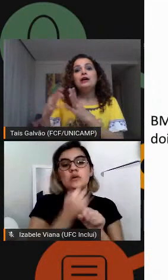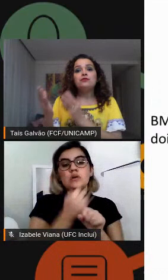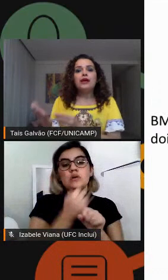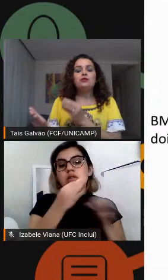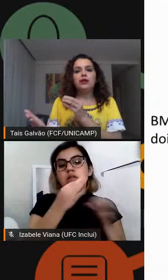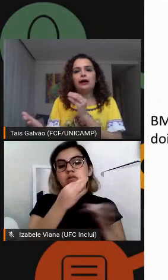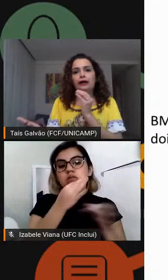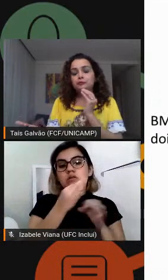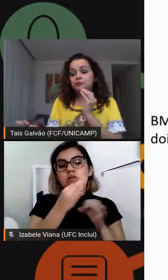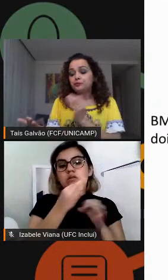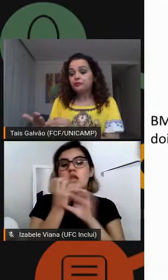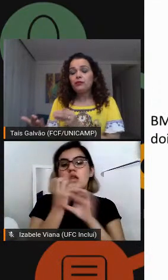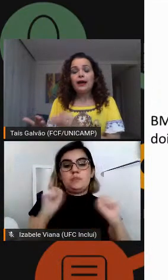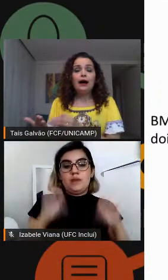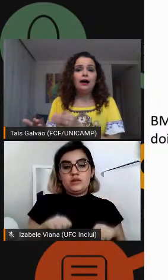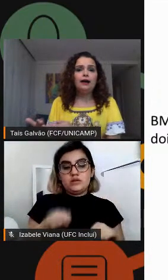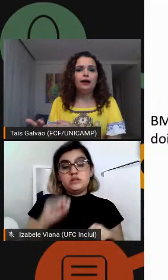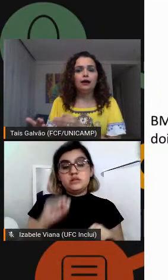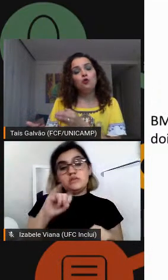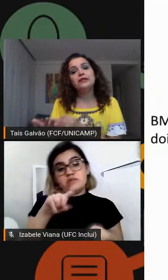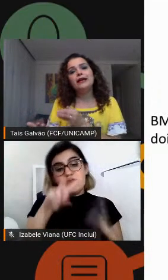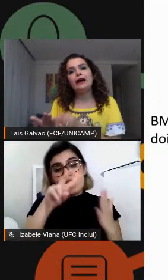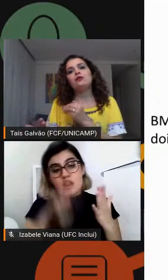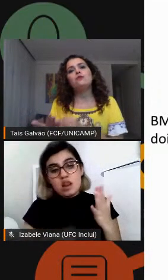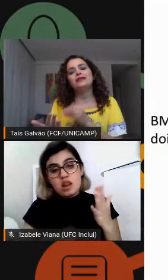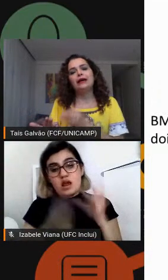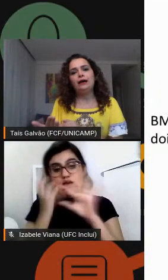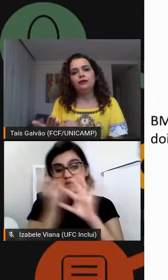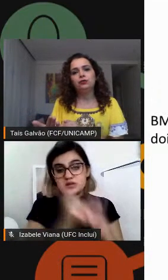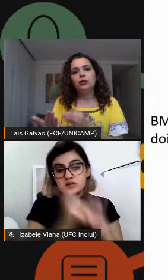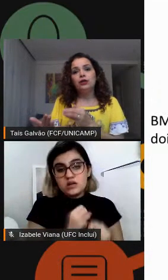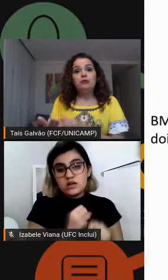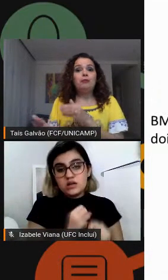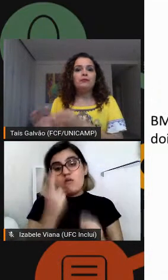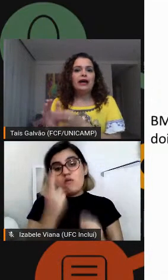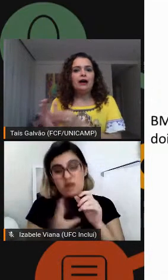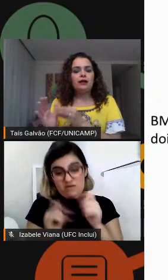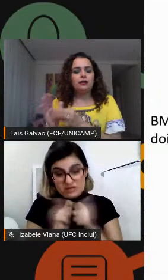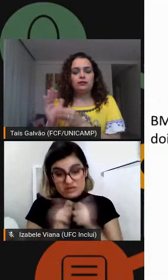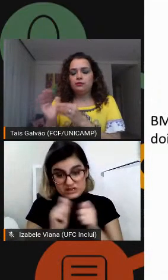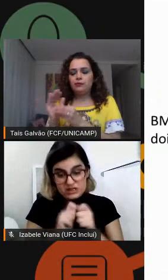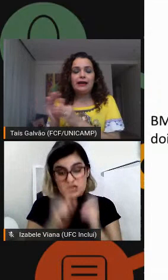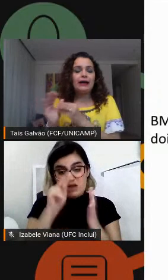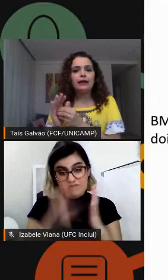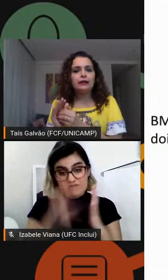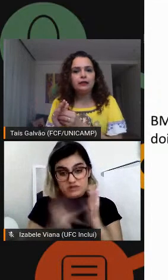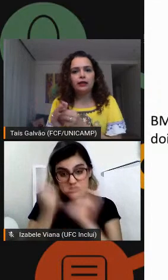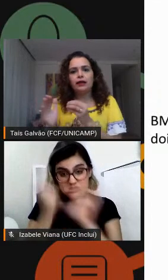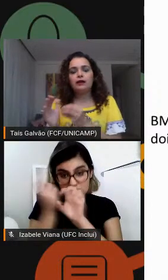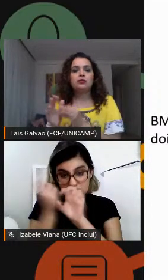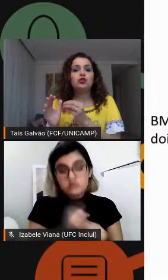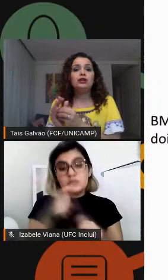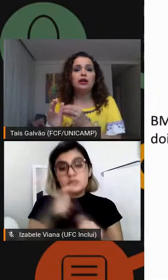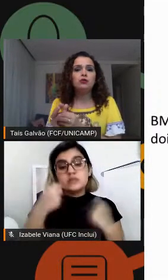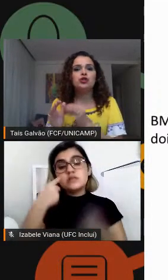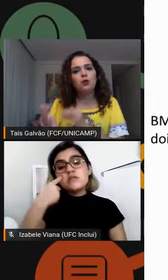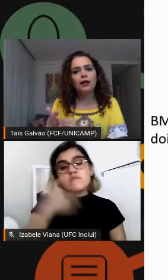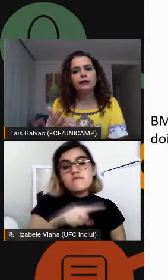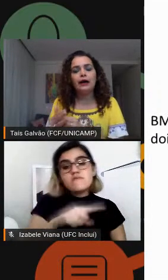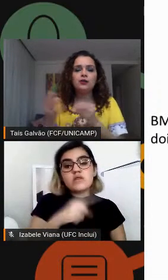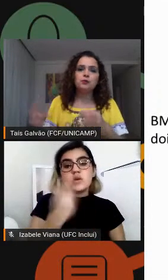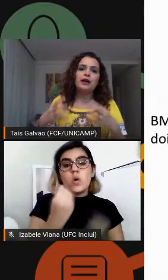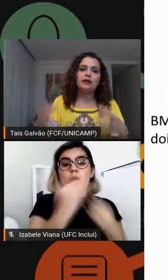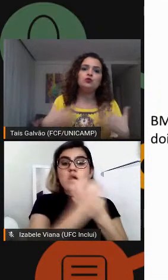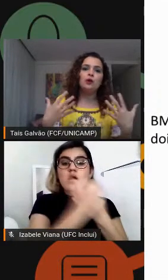revisão, verificar o que é recomendado para cada item, né, em termos